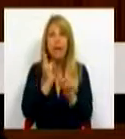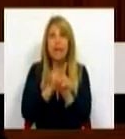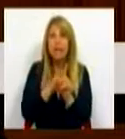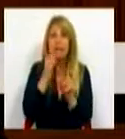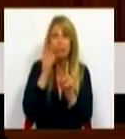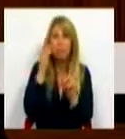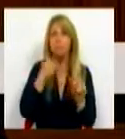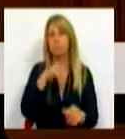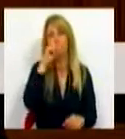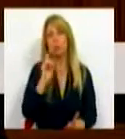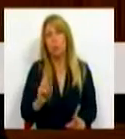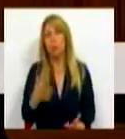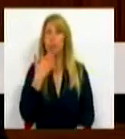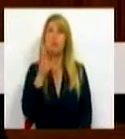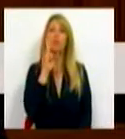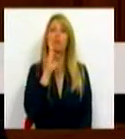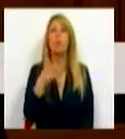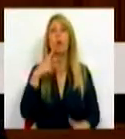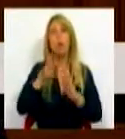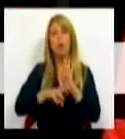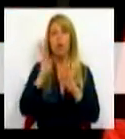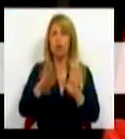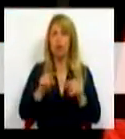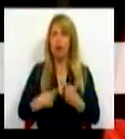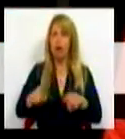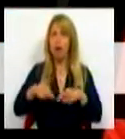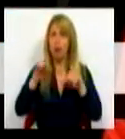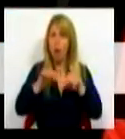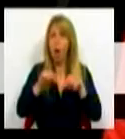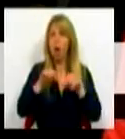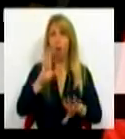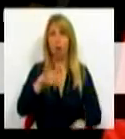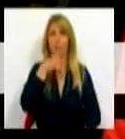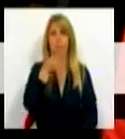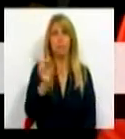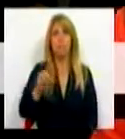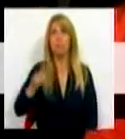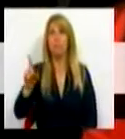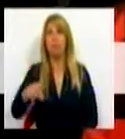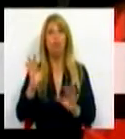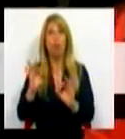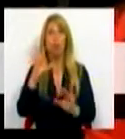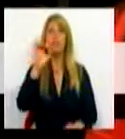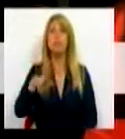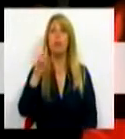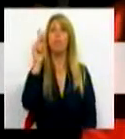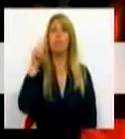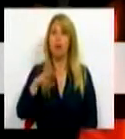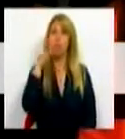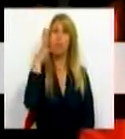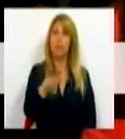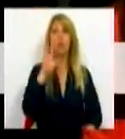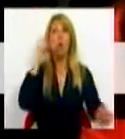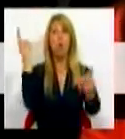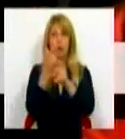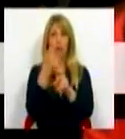desculpa. Esse relatório foi referido já aqui em diversas audições, nomeadamente da própria CMVM. Eram auditores quando o processo de recapitalização pelo